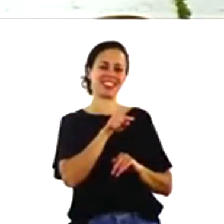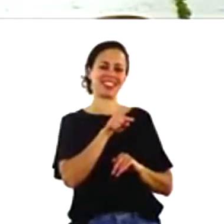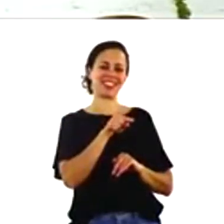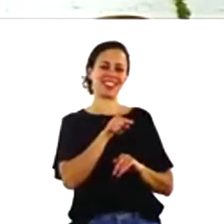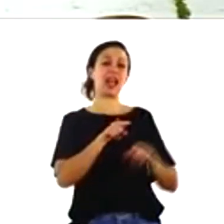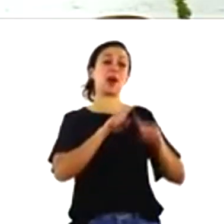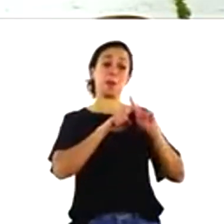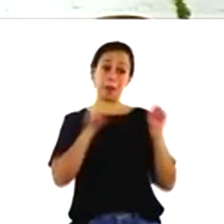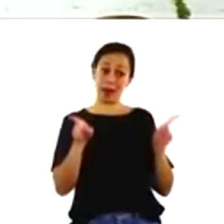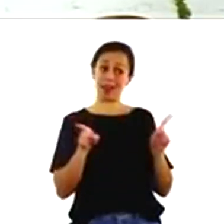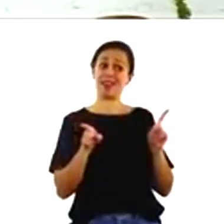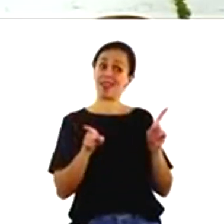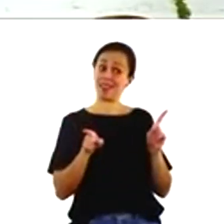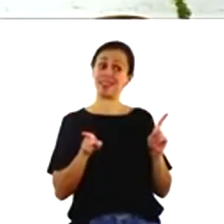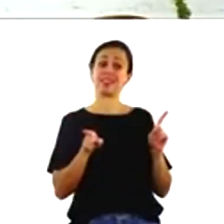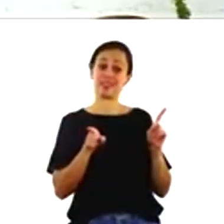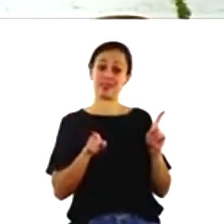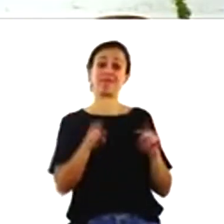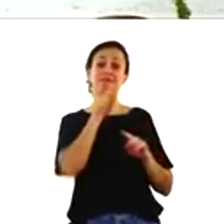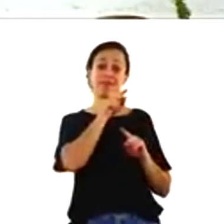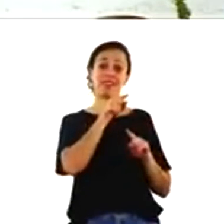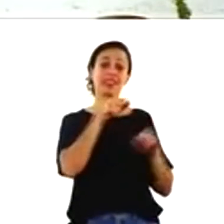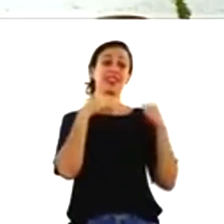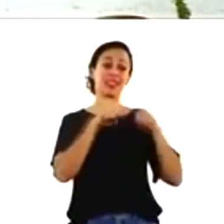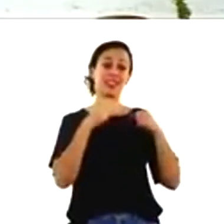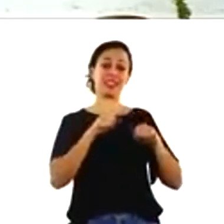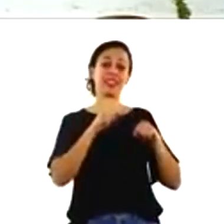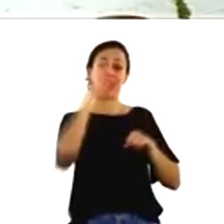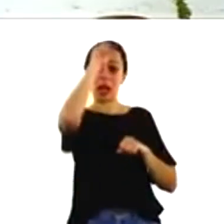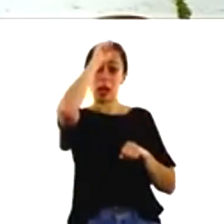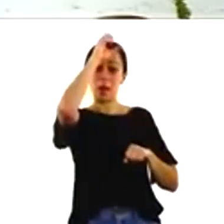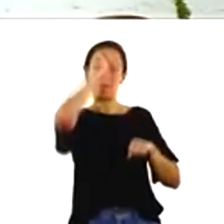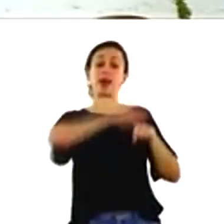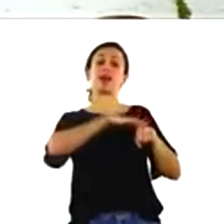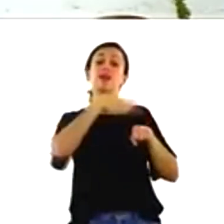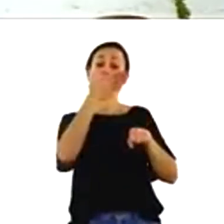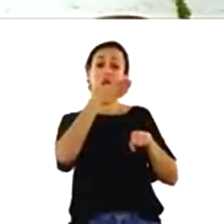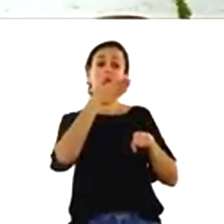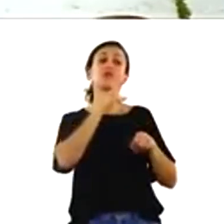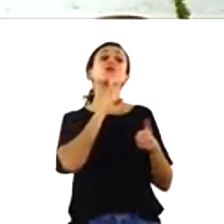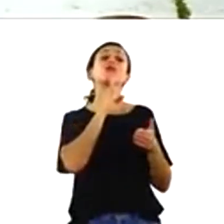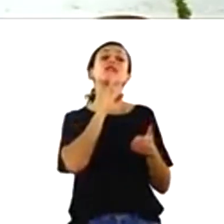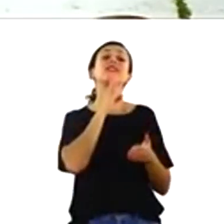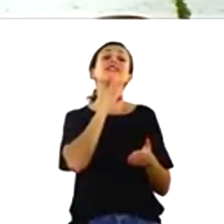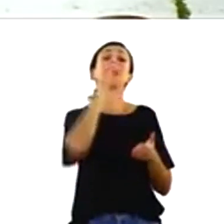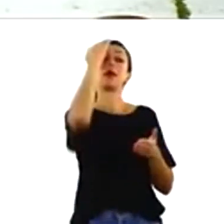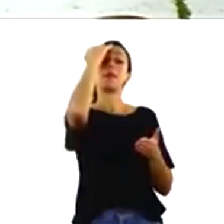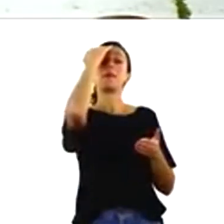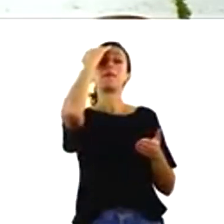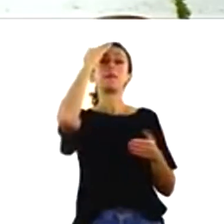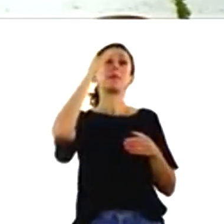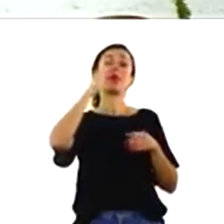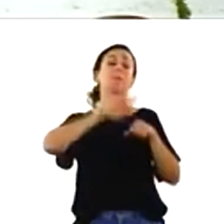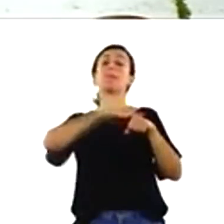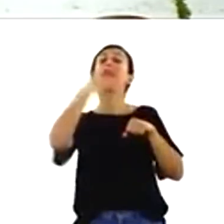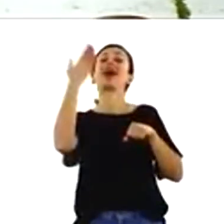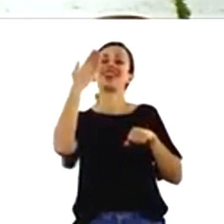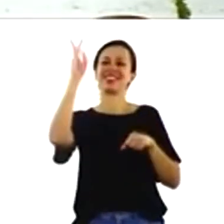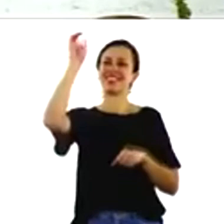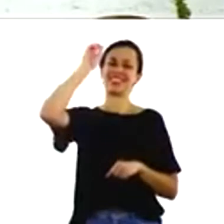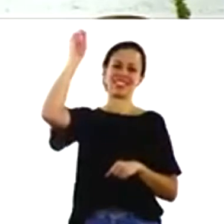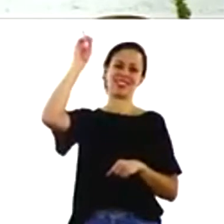precisam crescer em algumas coisas. No conhecimento de Deus. Vocês também